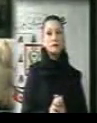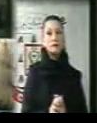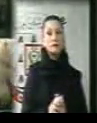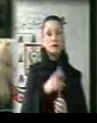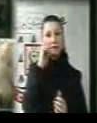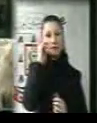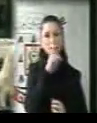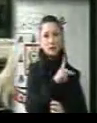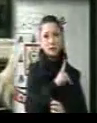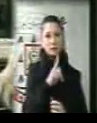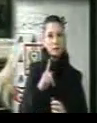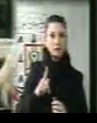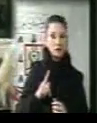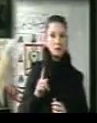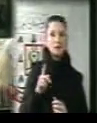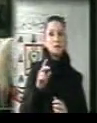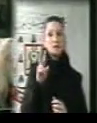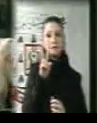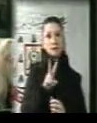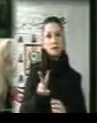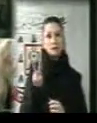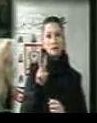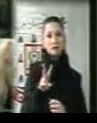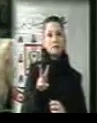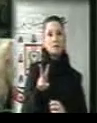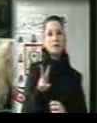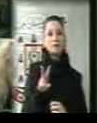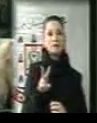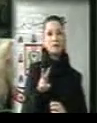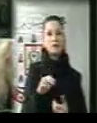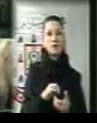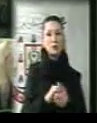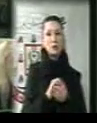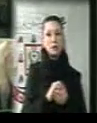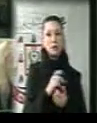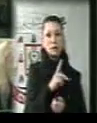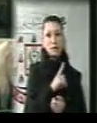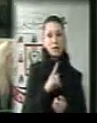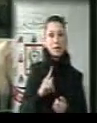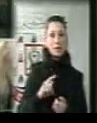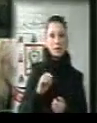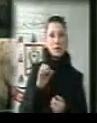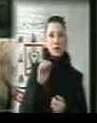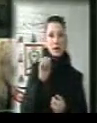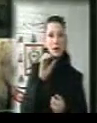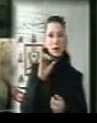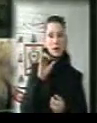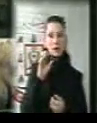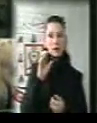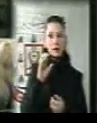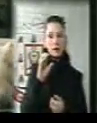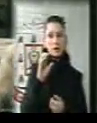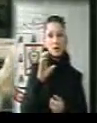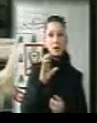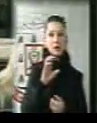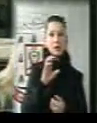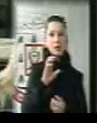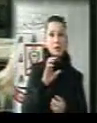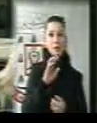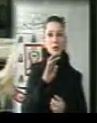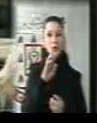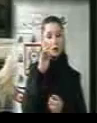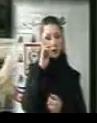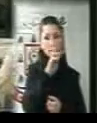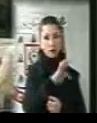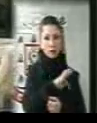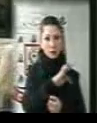Senhor presidente, senhores vereadores, queria cumprimentar o César, Lorival, o Coronel